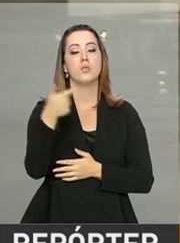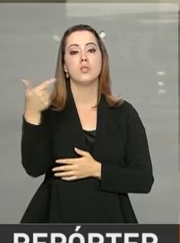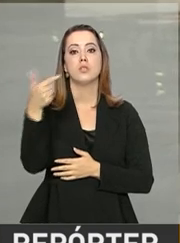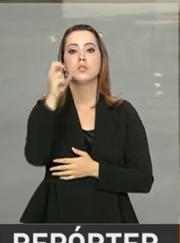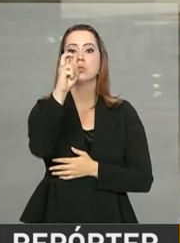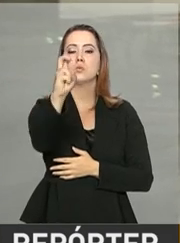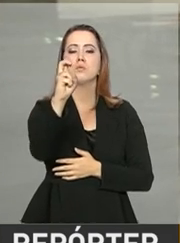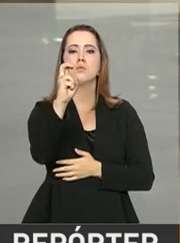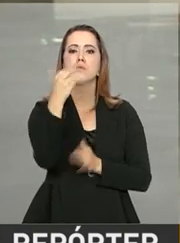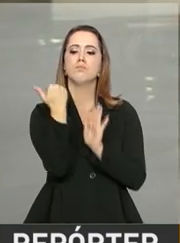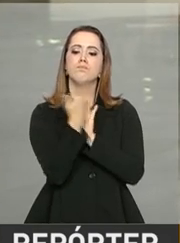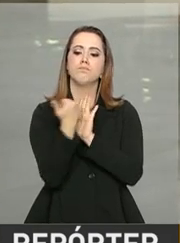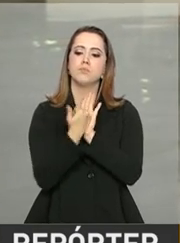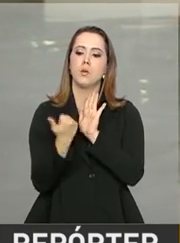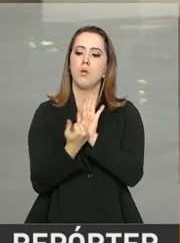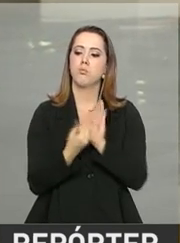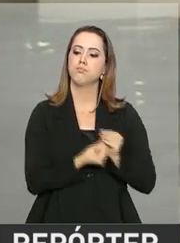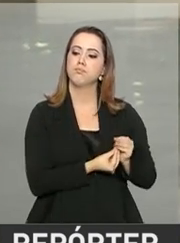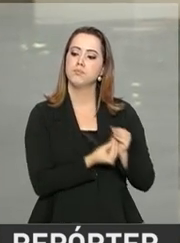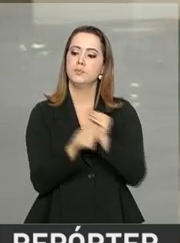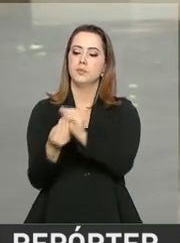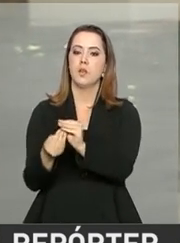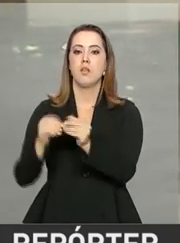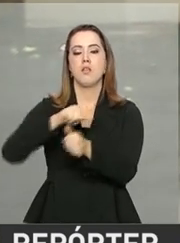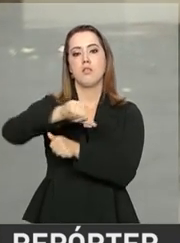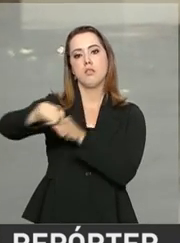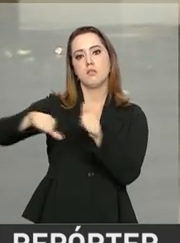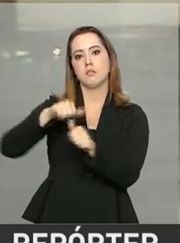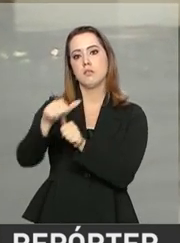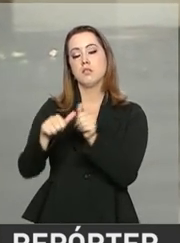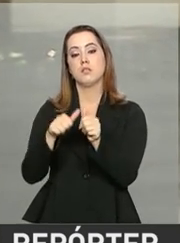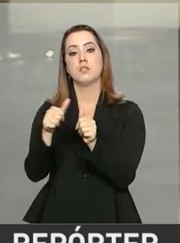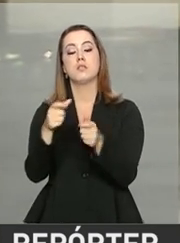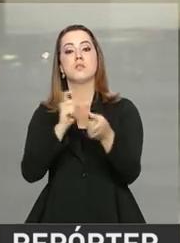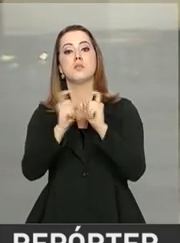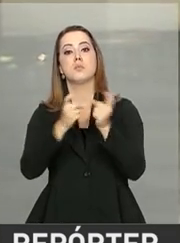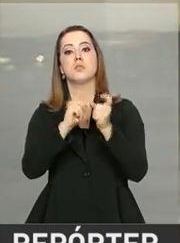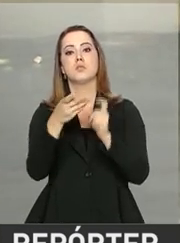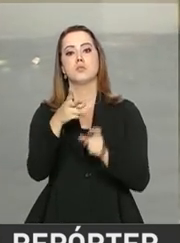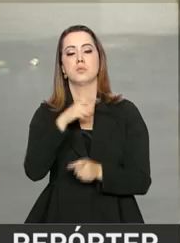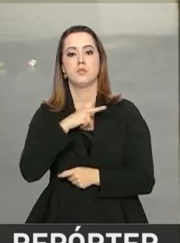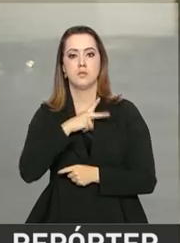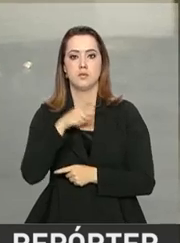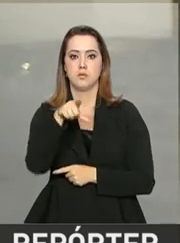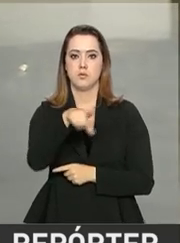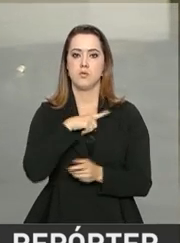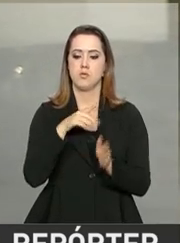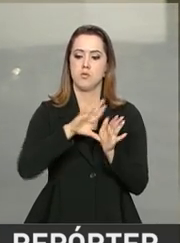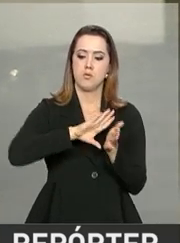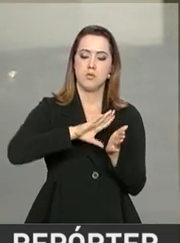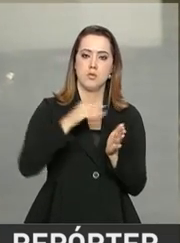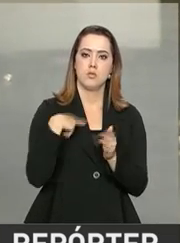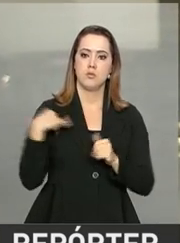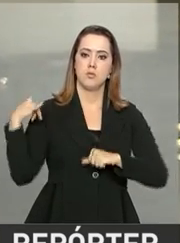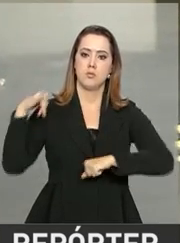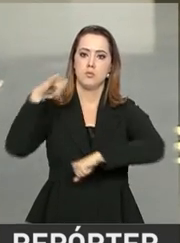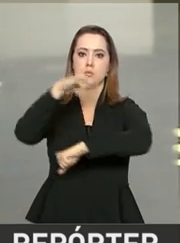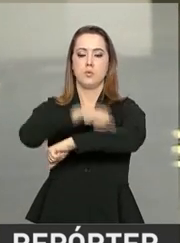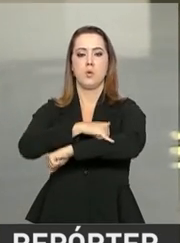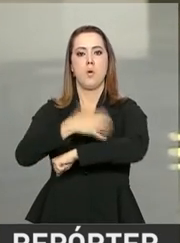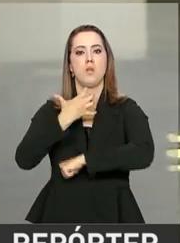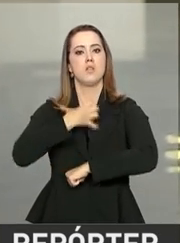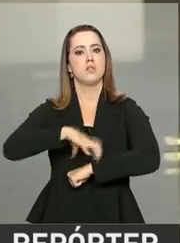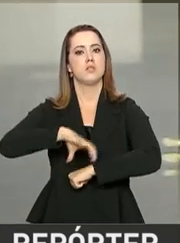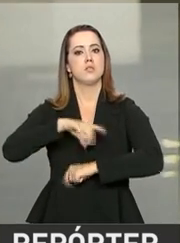25 projetos serão concedidos ou vendidos à iniciativa privada. Na lista estão as concessões dos aeroportos de